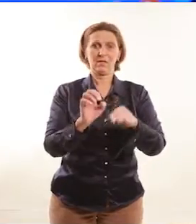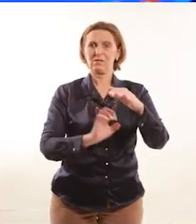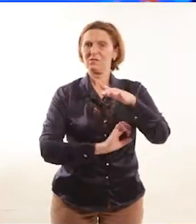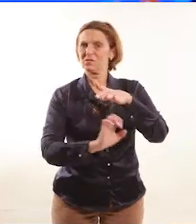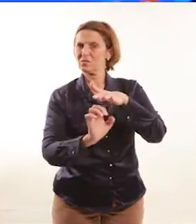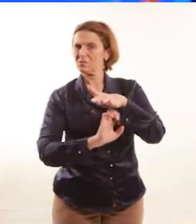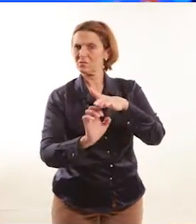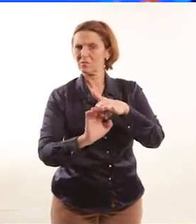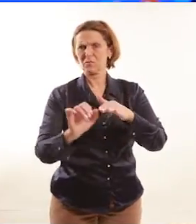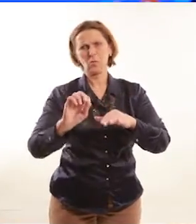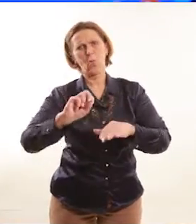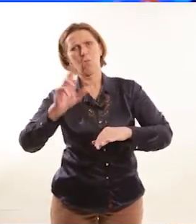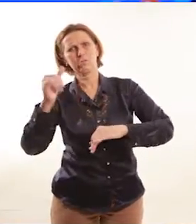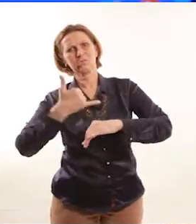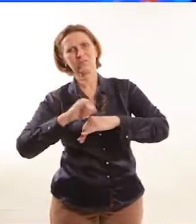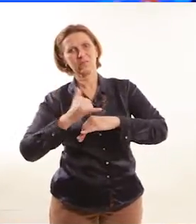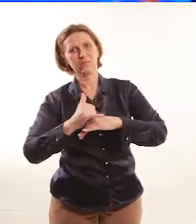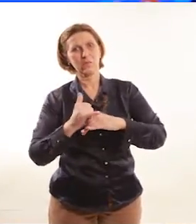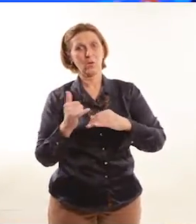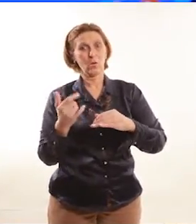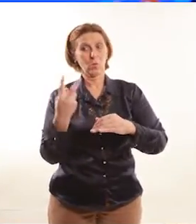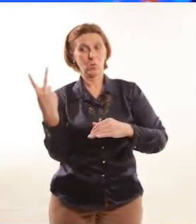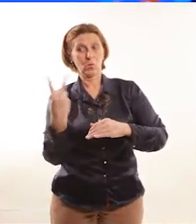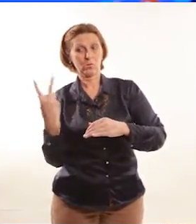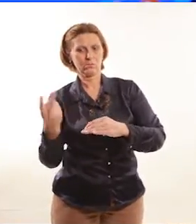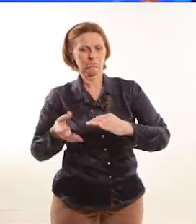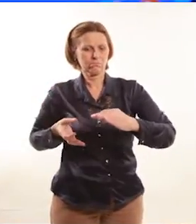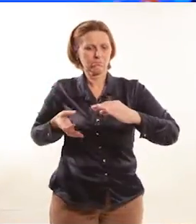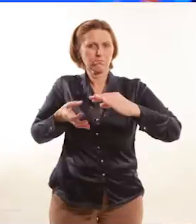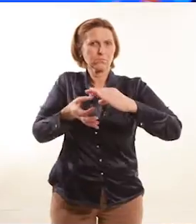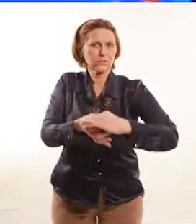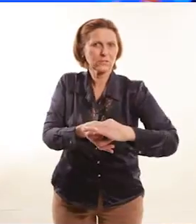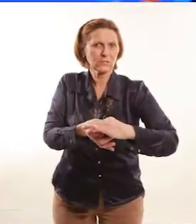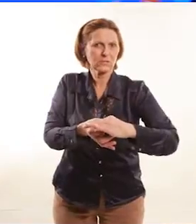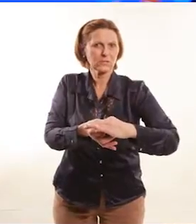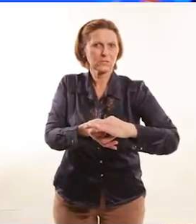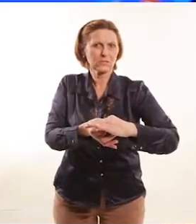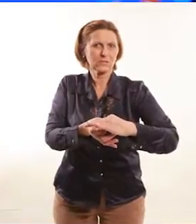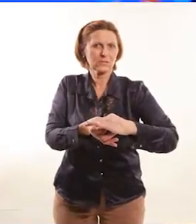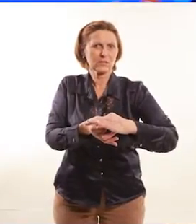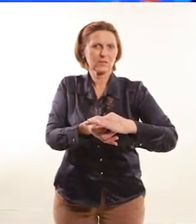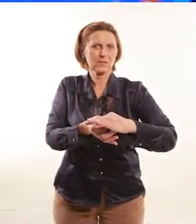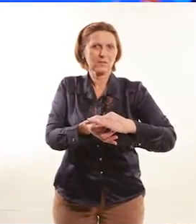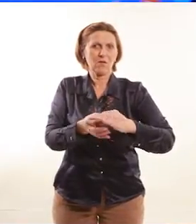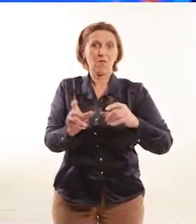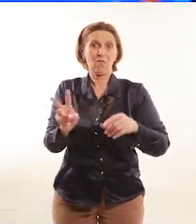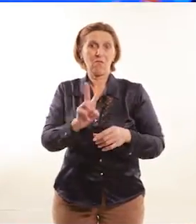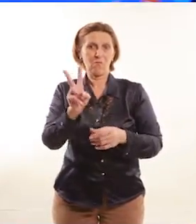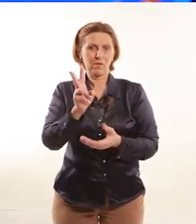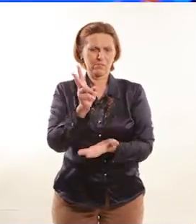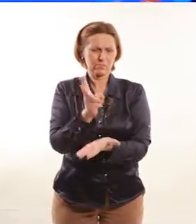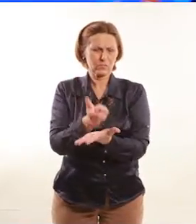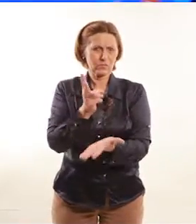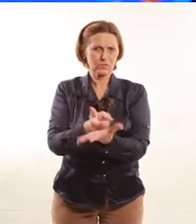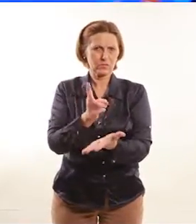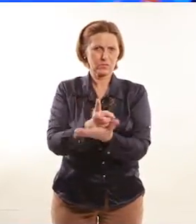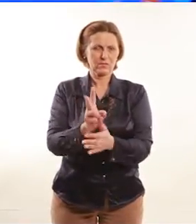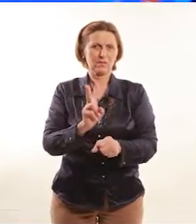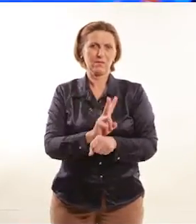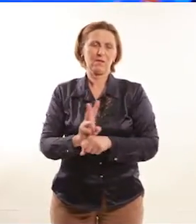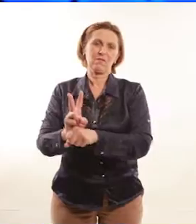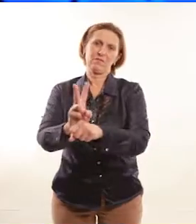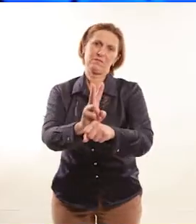teto estratégico. Esses dois, eles fazem parte do teto fixo da vigilância sanitária, tá? É uma outra alteração